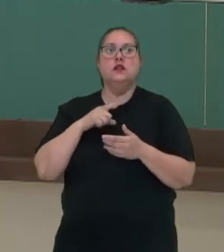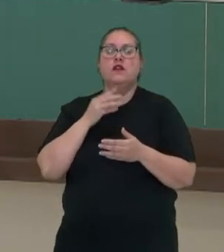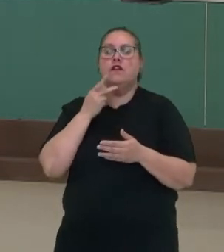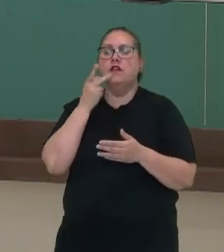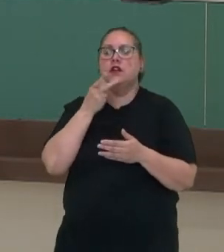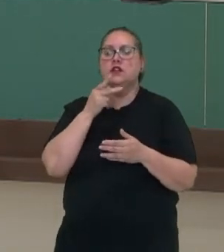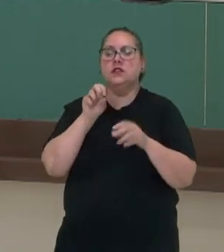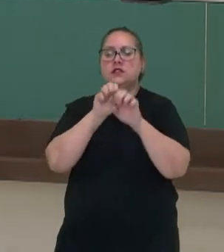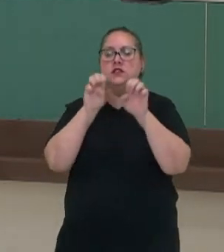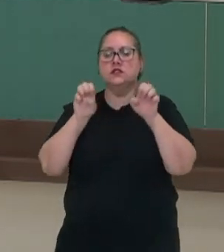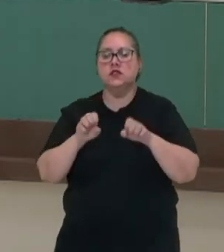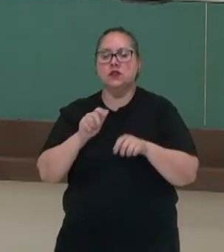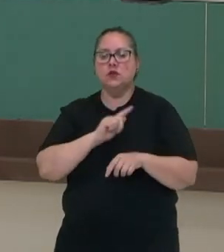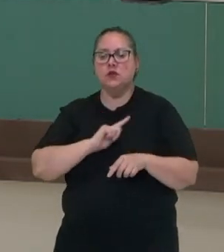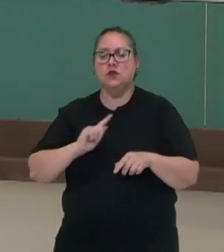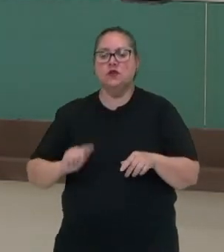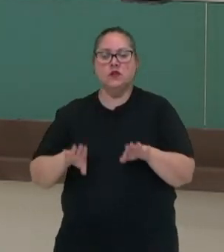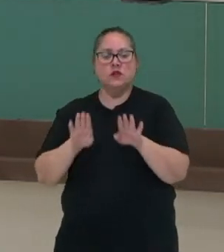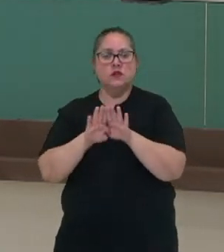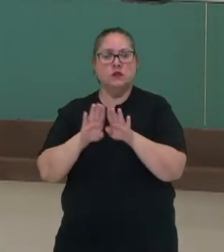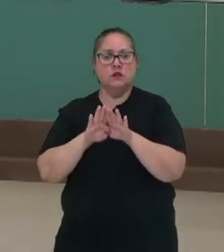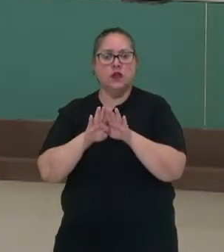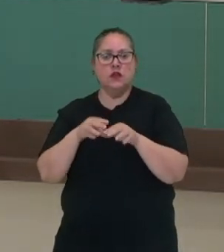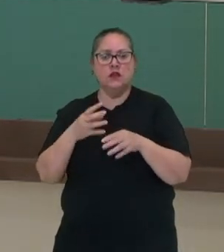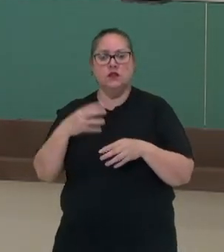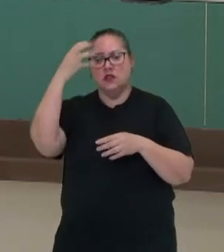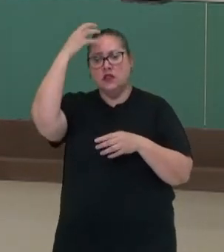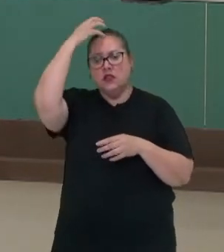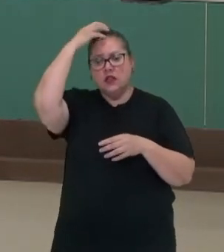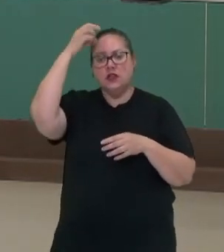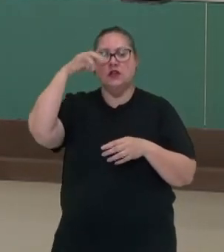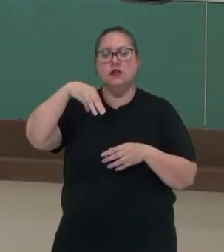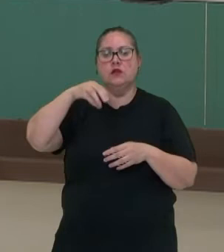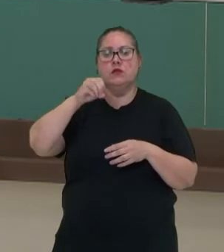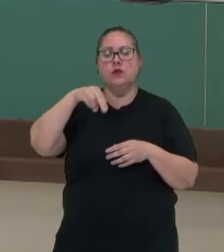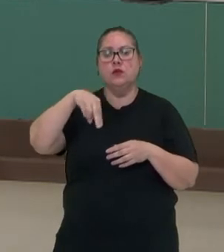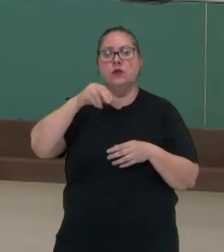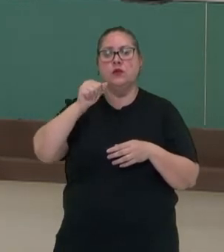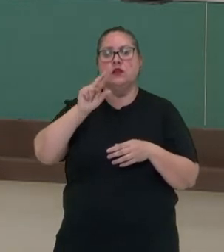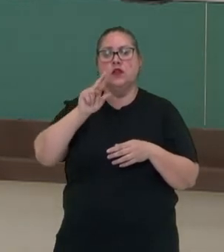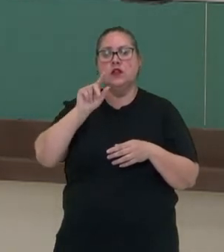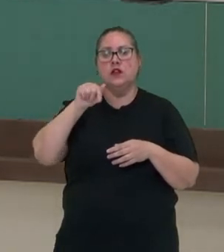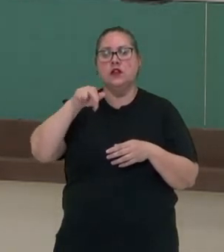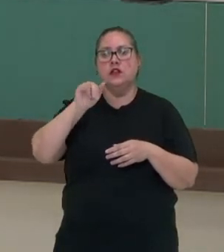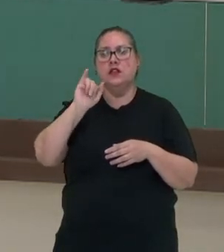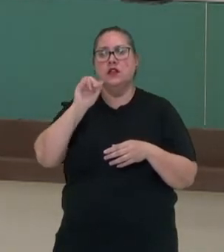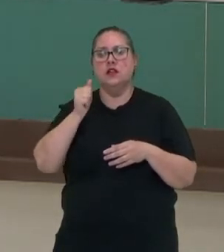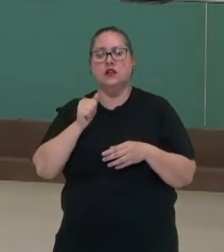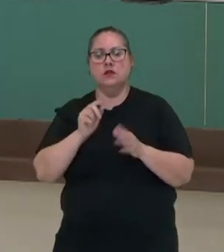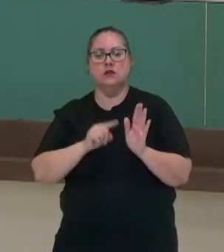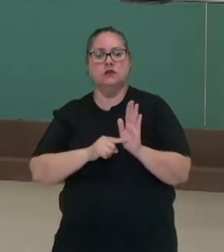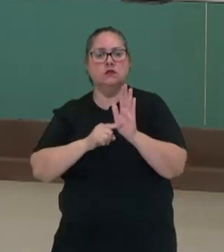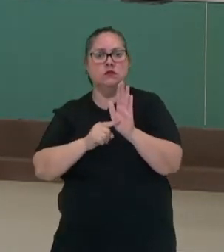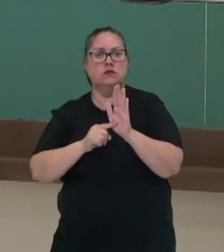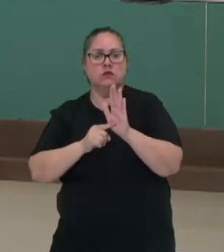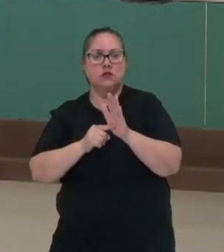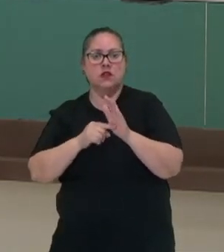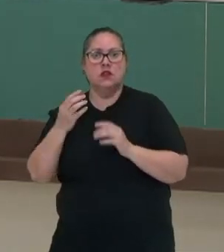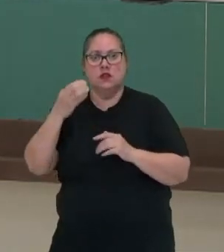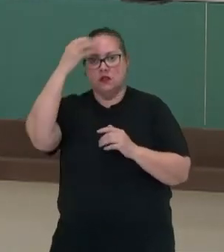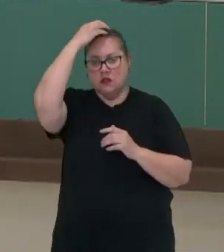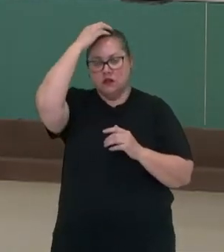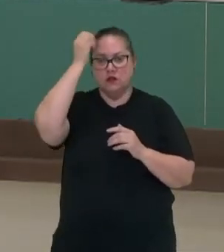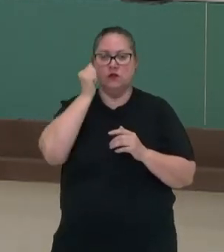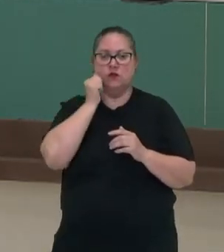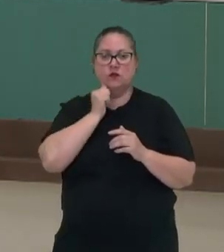falando em sistemas de governo, nós temos também a monarquia. A monarquia sendo aquela representada pela figura do rei e da